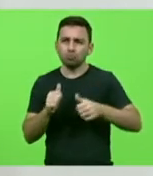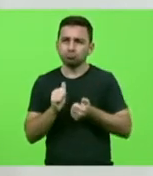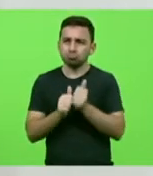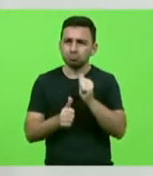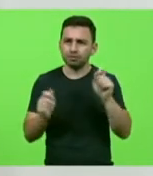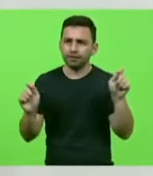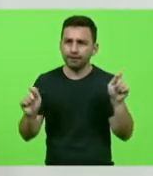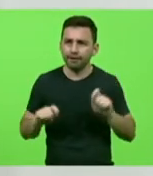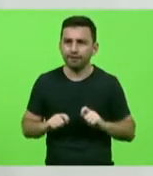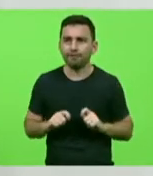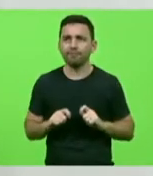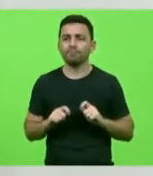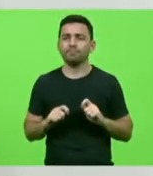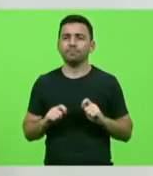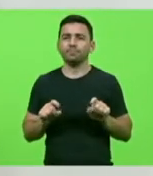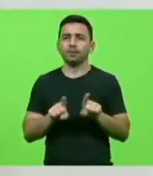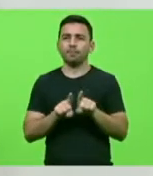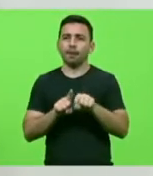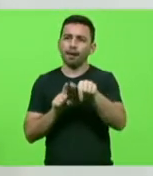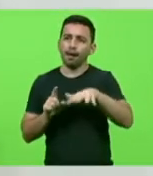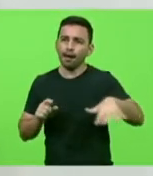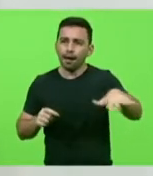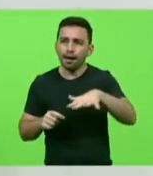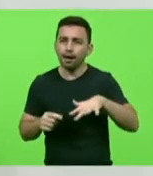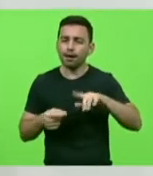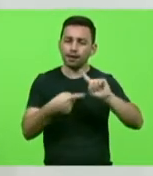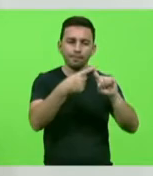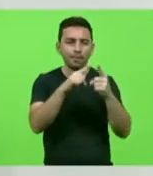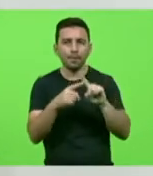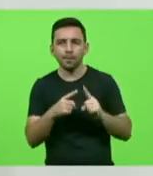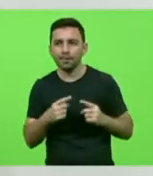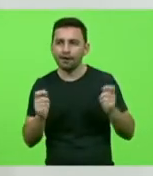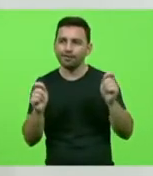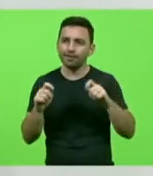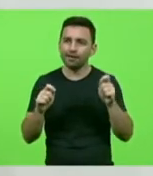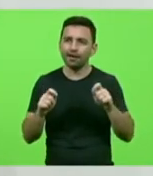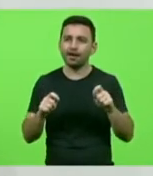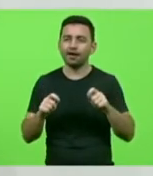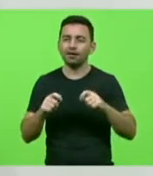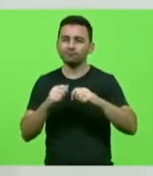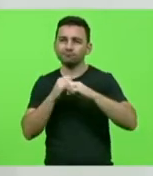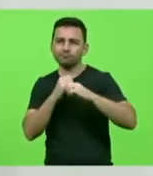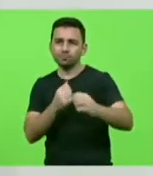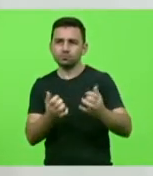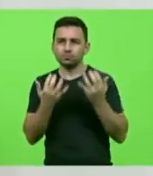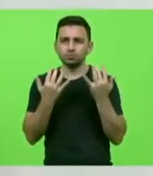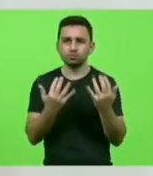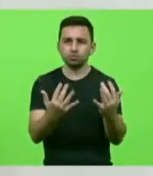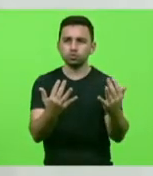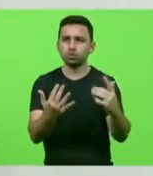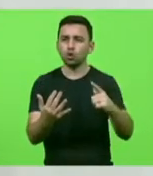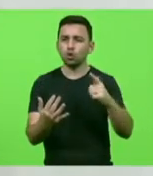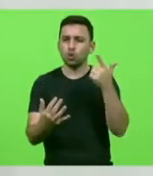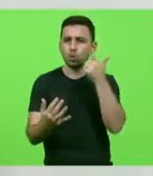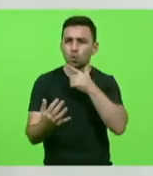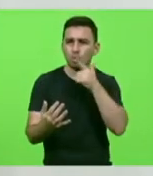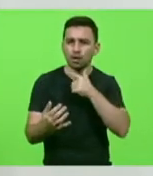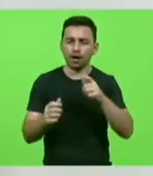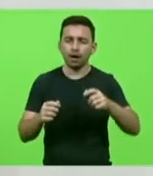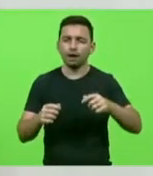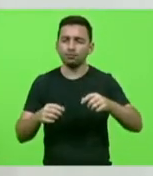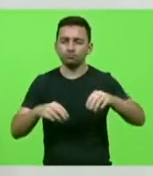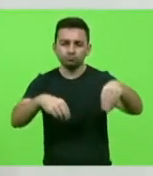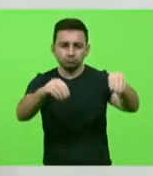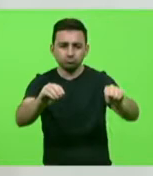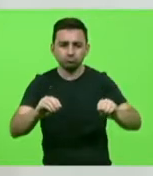esportiva, além de áreas de convivência, gramados para piquenique, como já vimos esse final de semana,